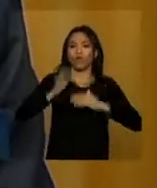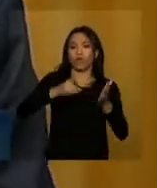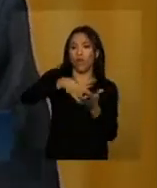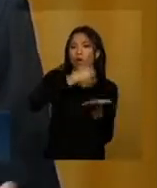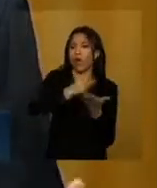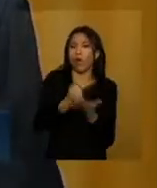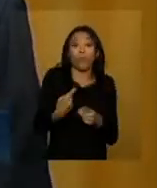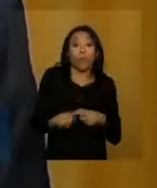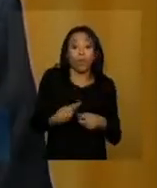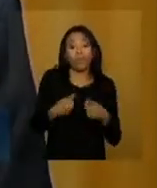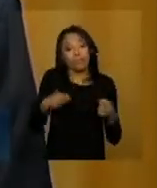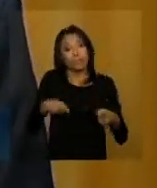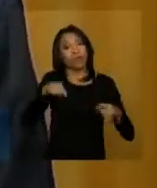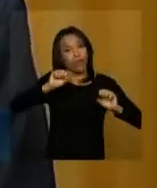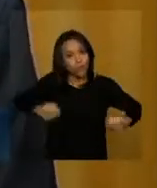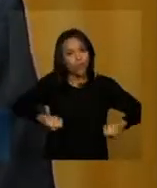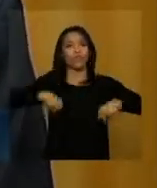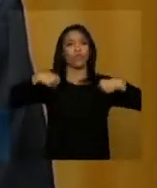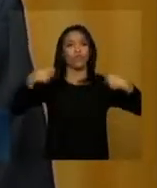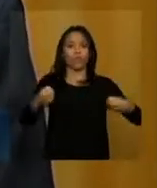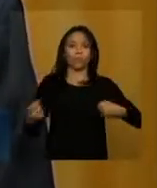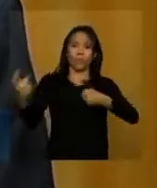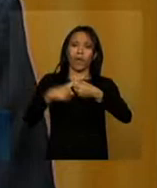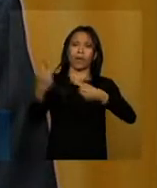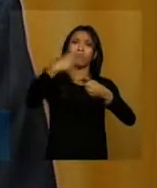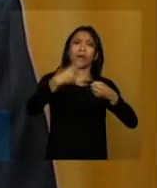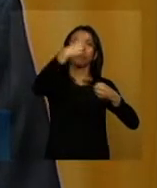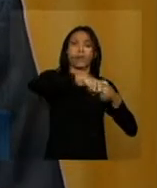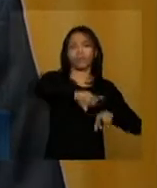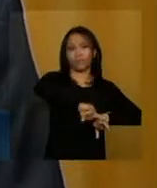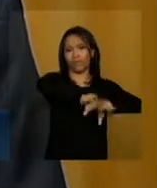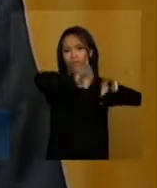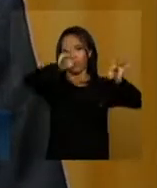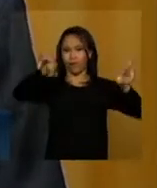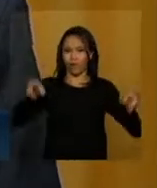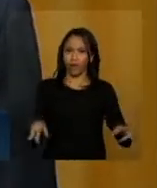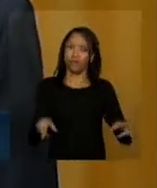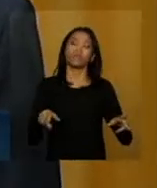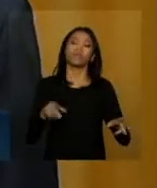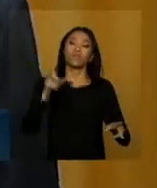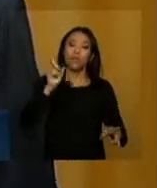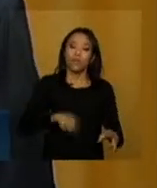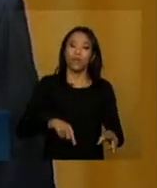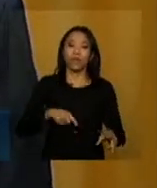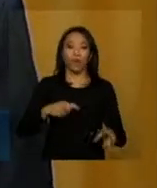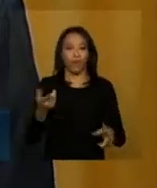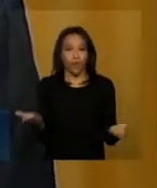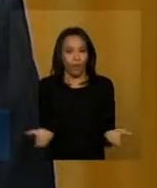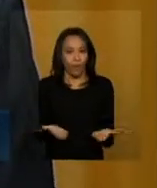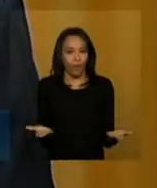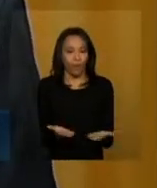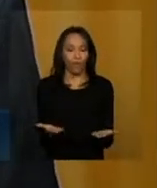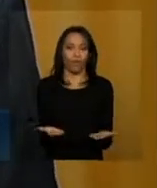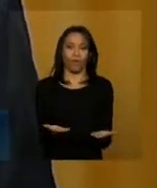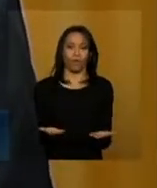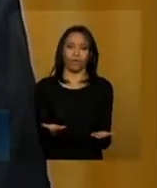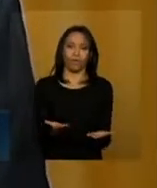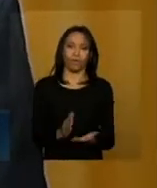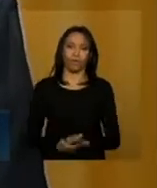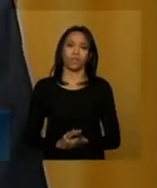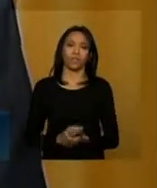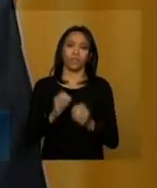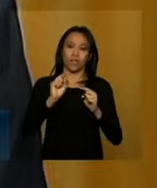grande e, aliado a tudo, a nossa, mais uma vez dizendo, a nosso esforço agora renovado para o